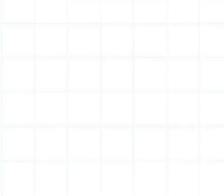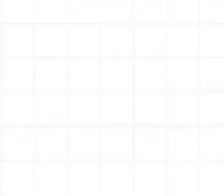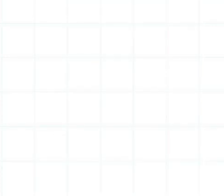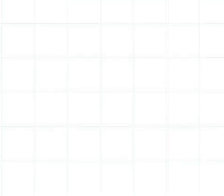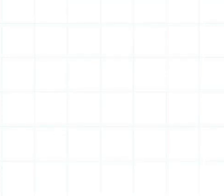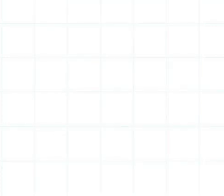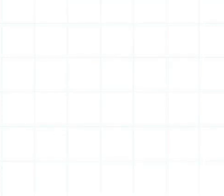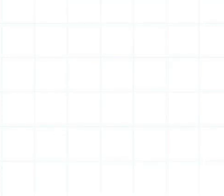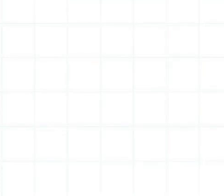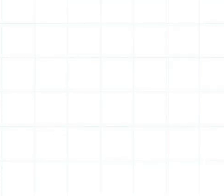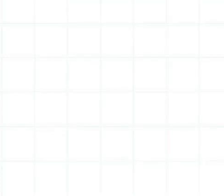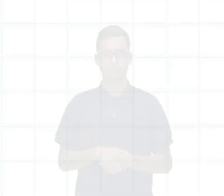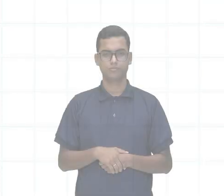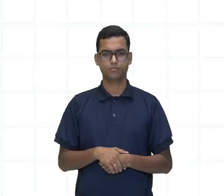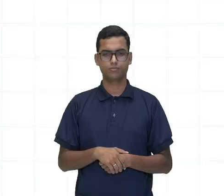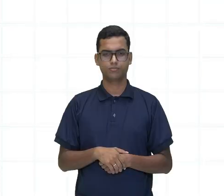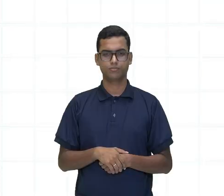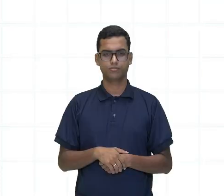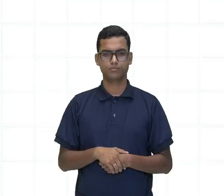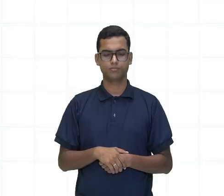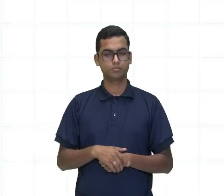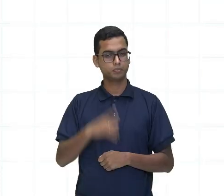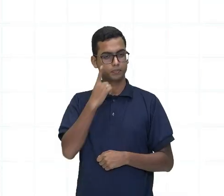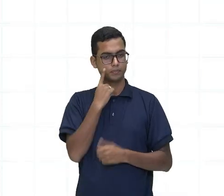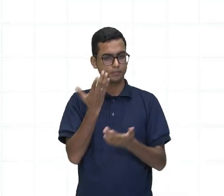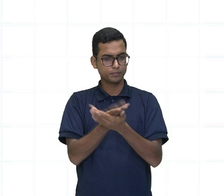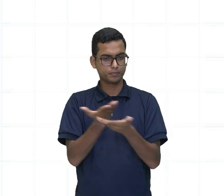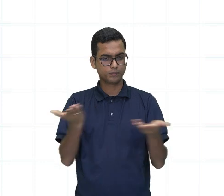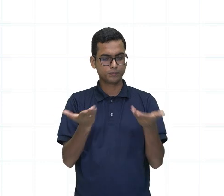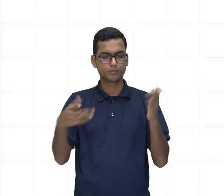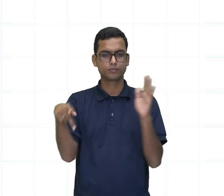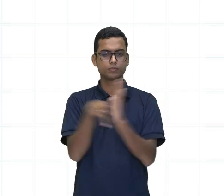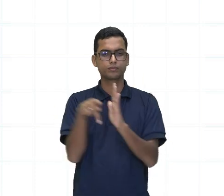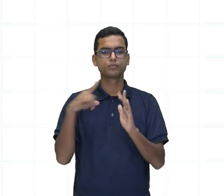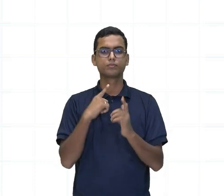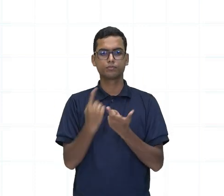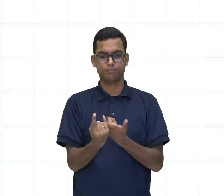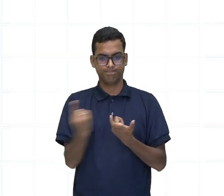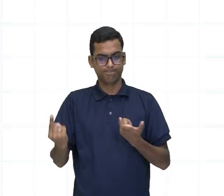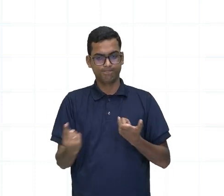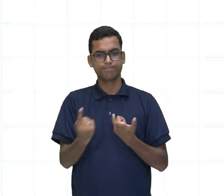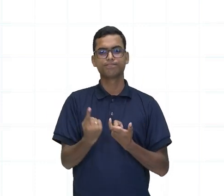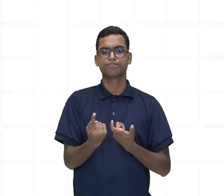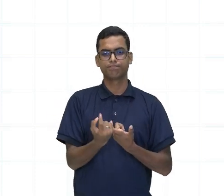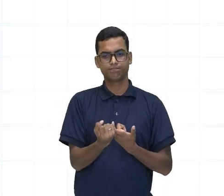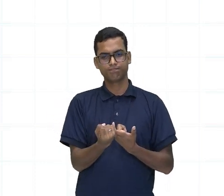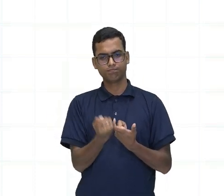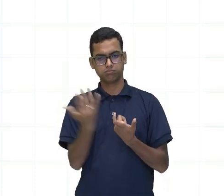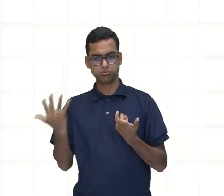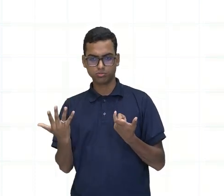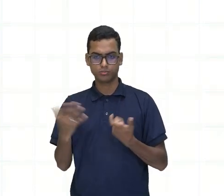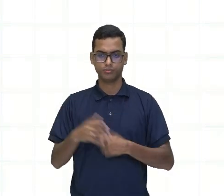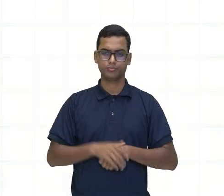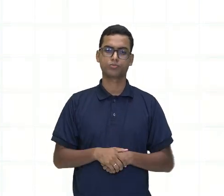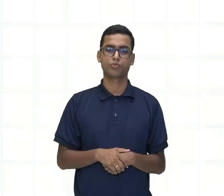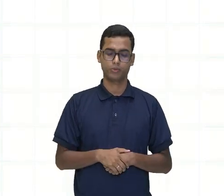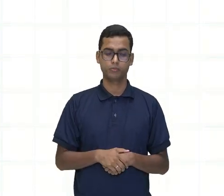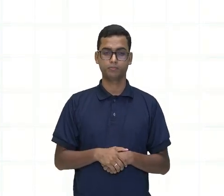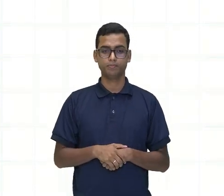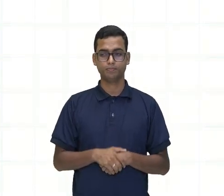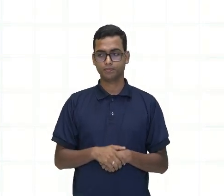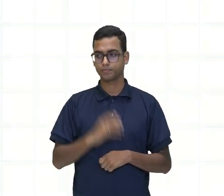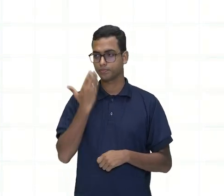Vamos ver agora o plural, certo? Novamente, colocamos aqui para vocês relembrarem os pronomes com função